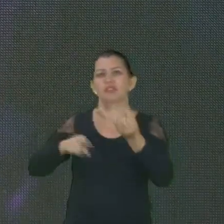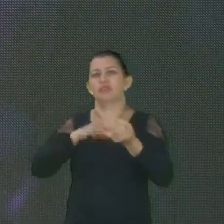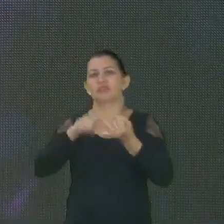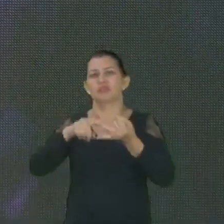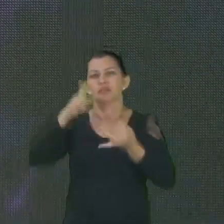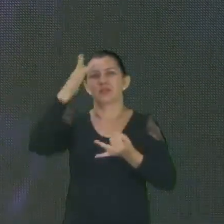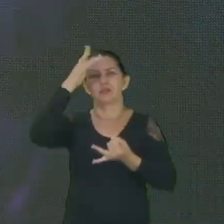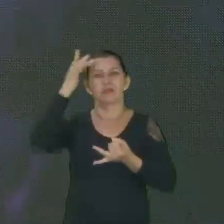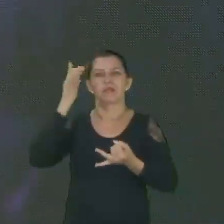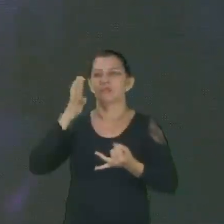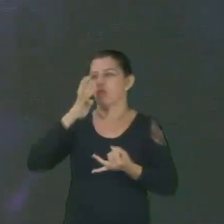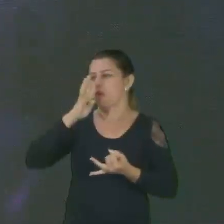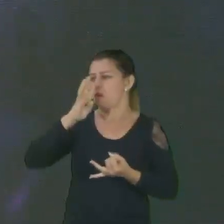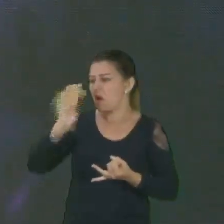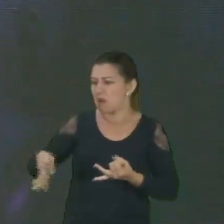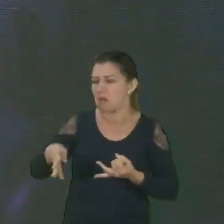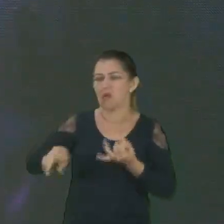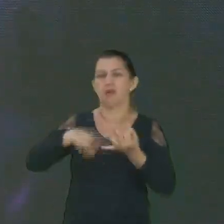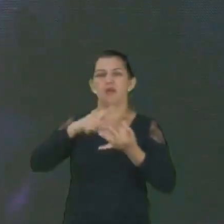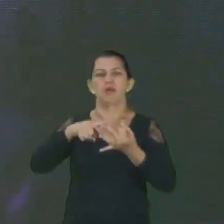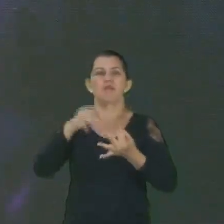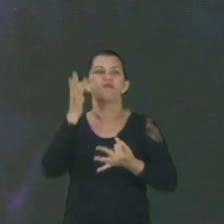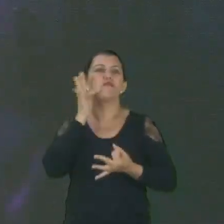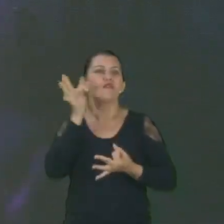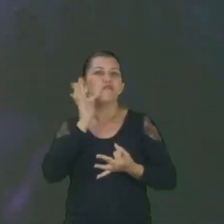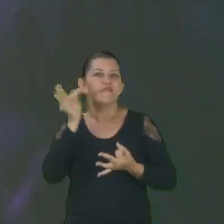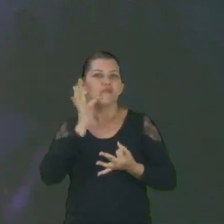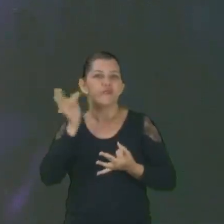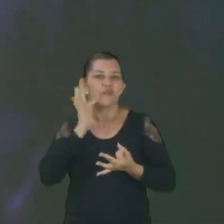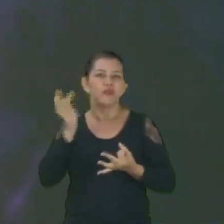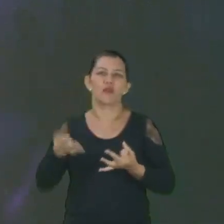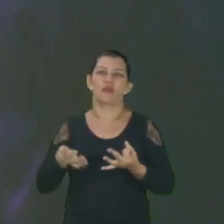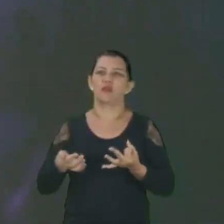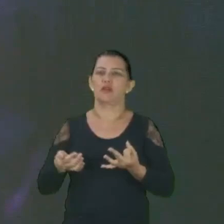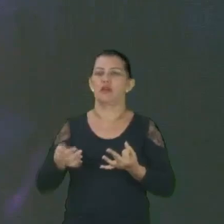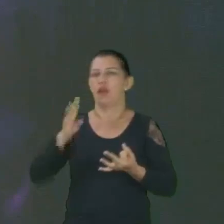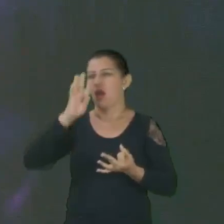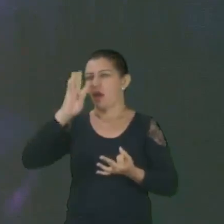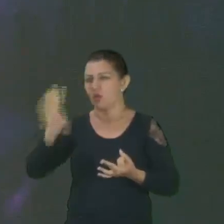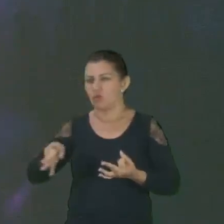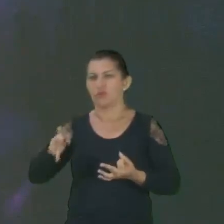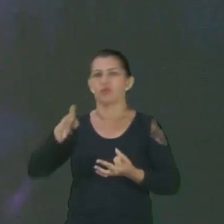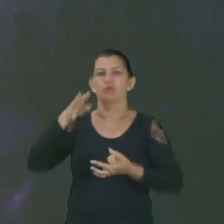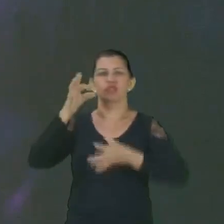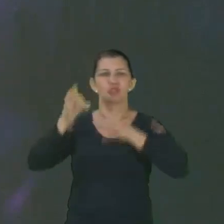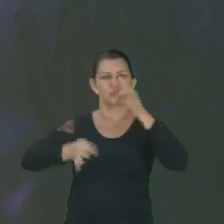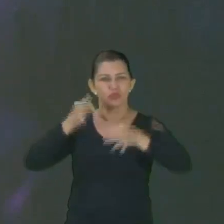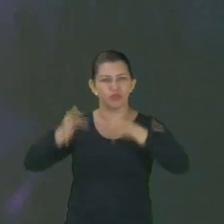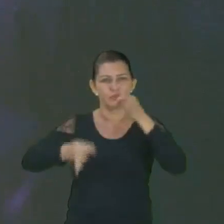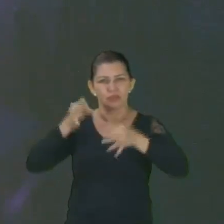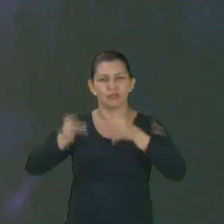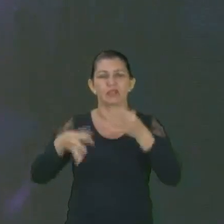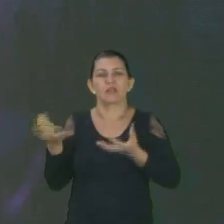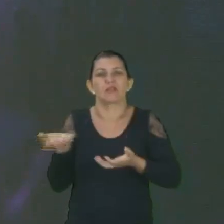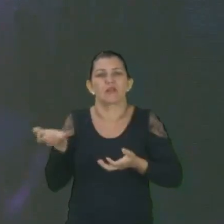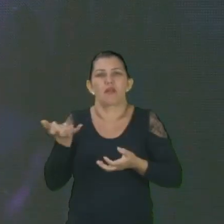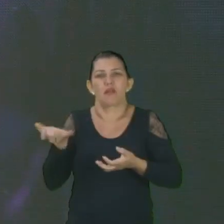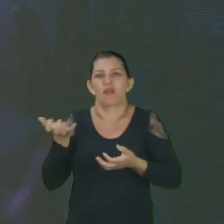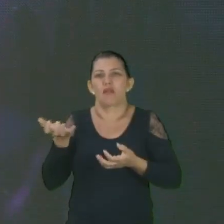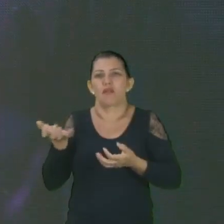caluniadoras, fofoqueiras, que acusam o outro, que julgam o outro, que querem